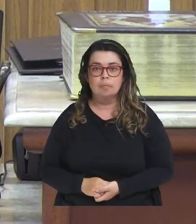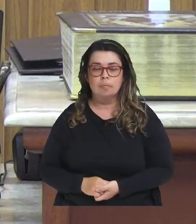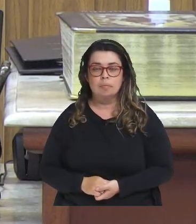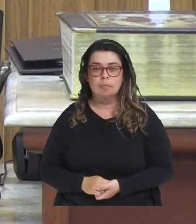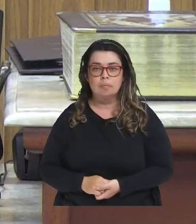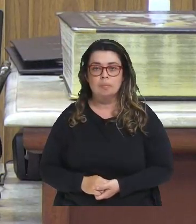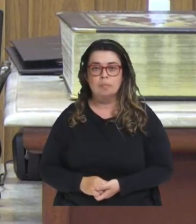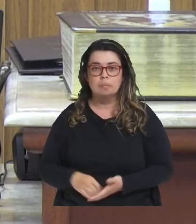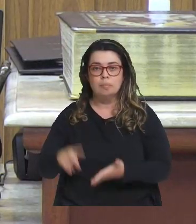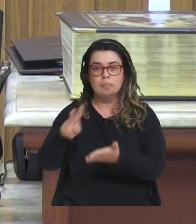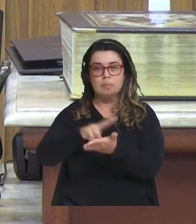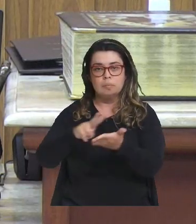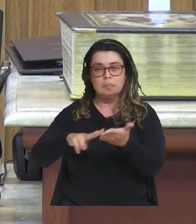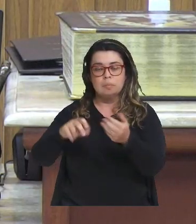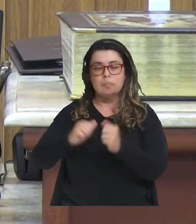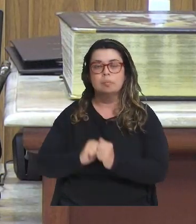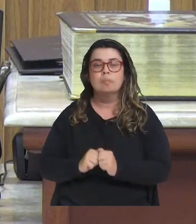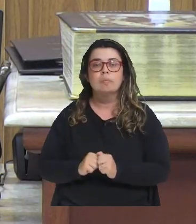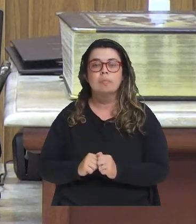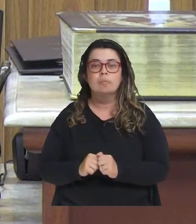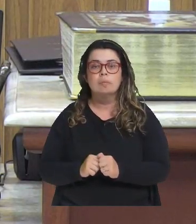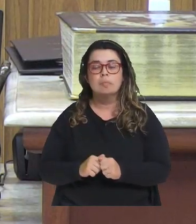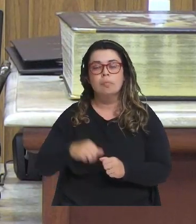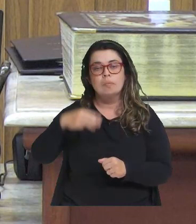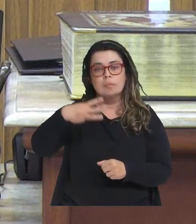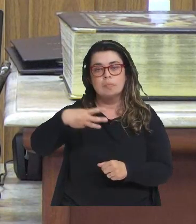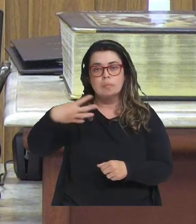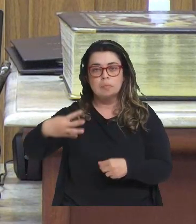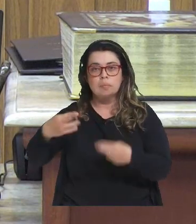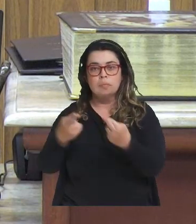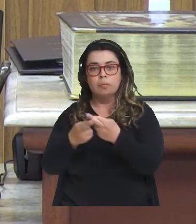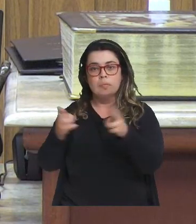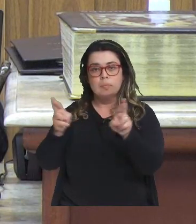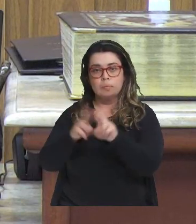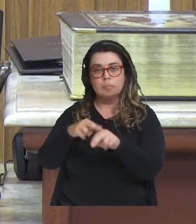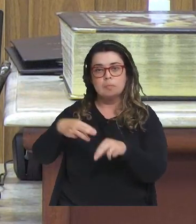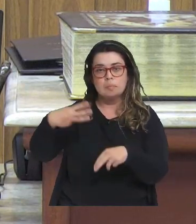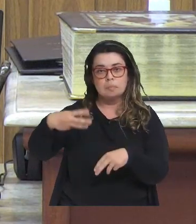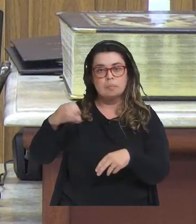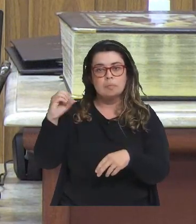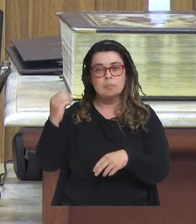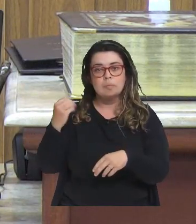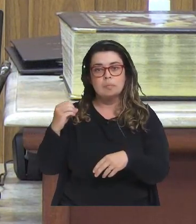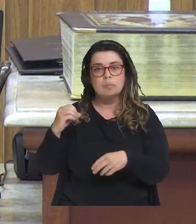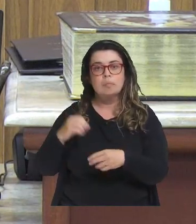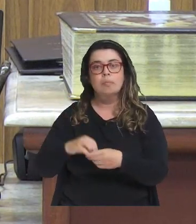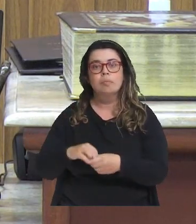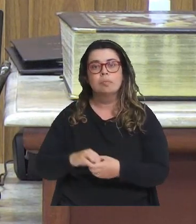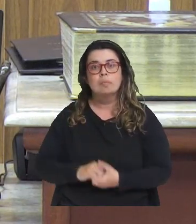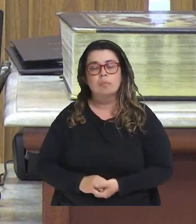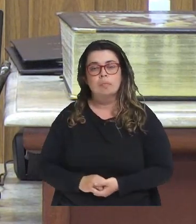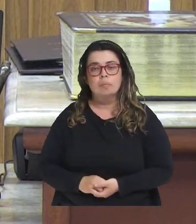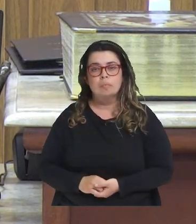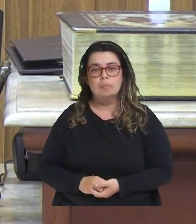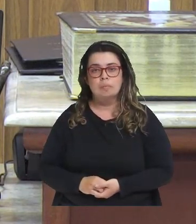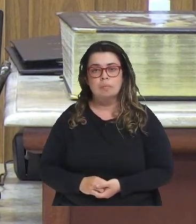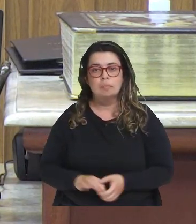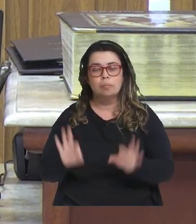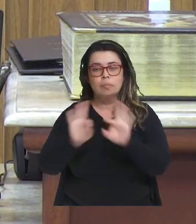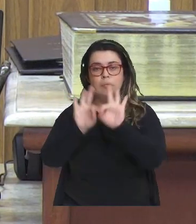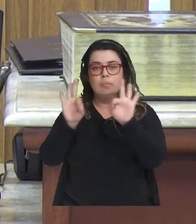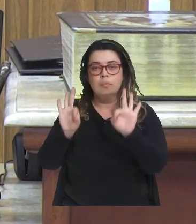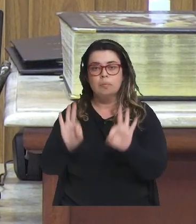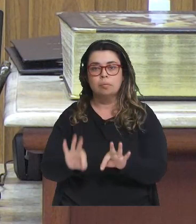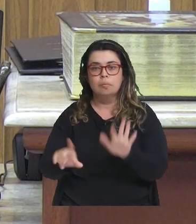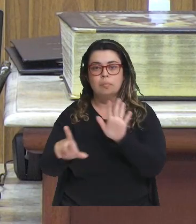Leitura do expediente da 34ª sessão ordinária, em 3 de outubro de 2022. Projeto de lei número